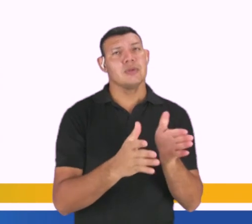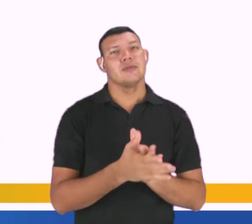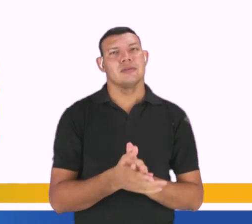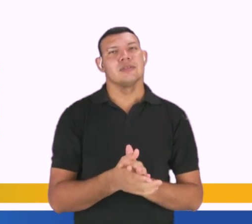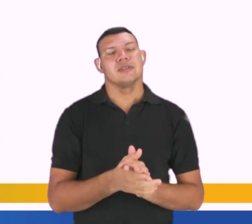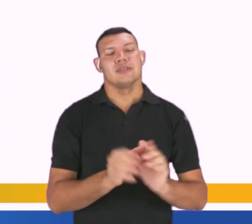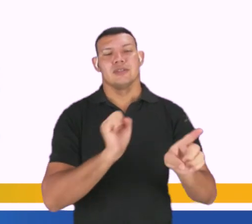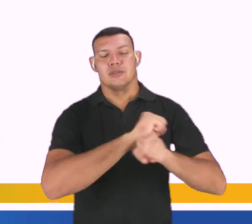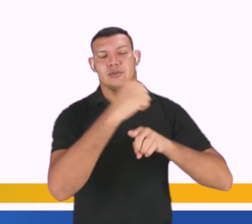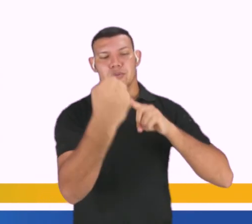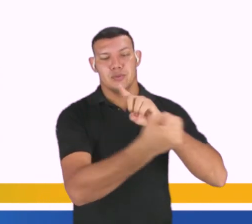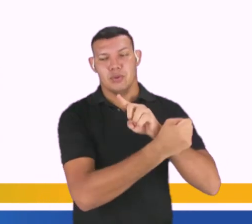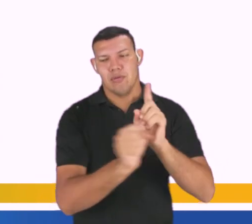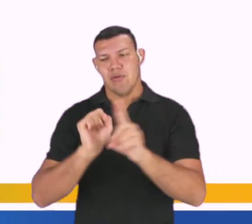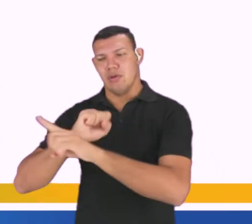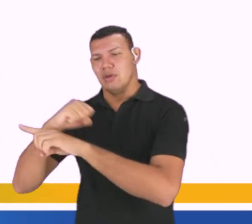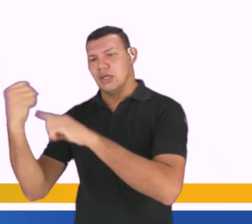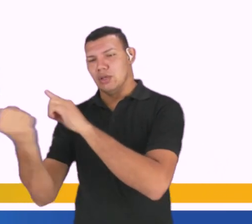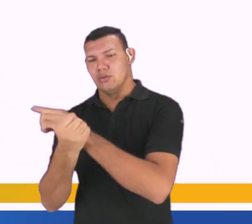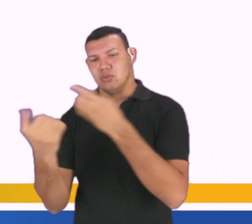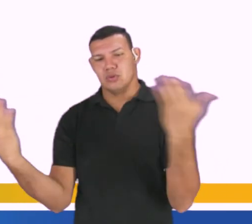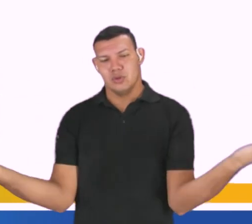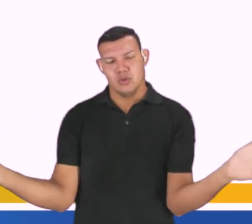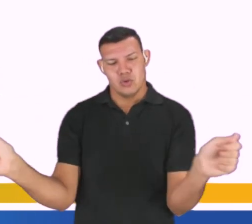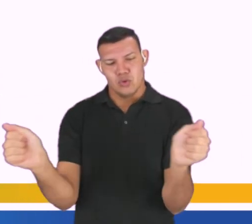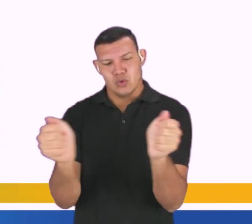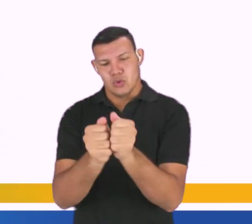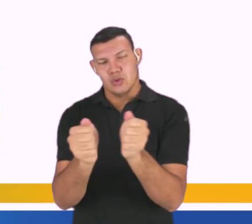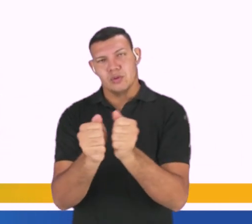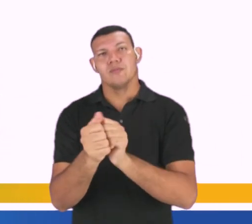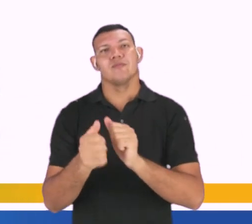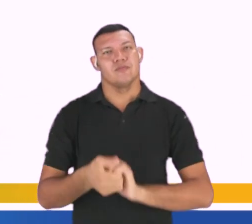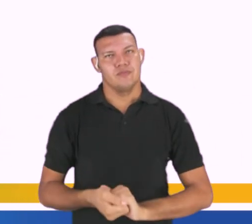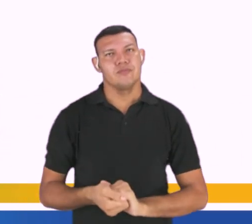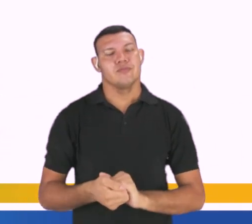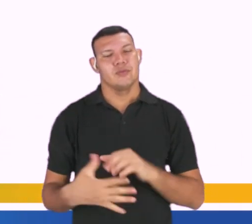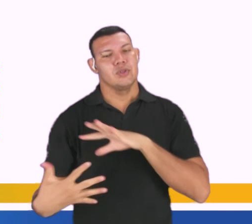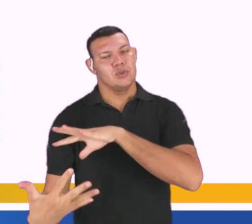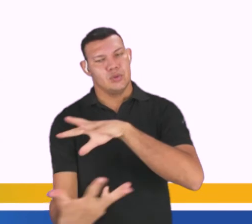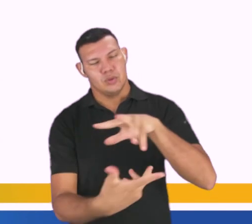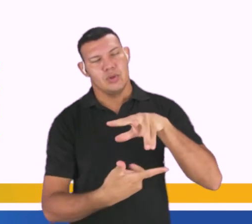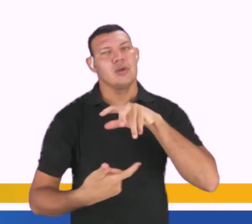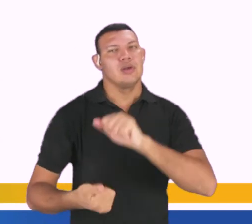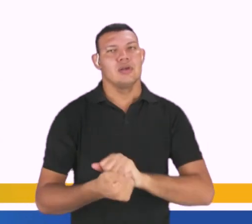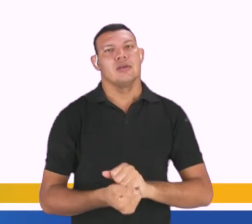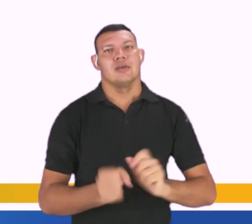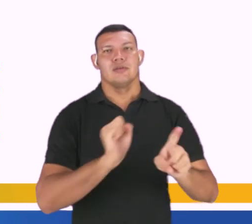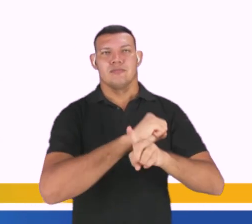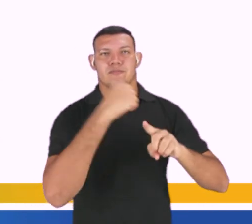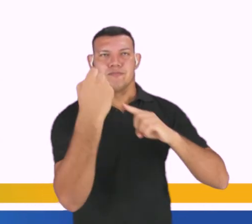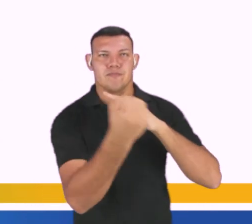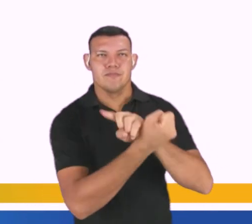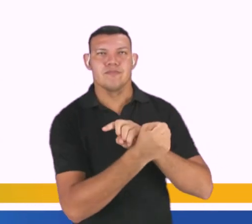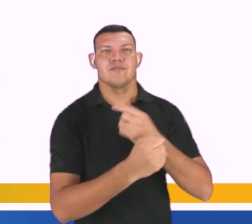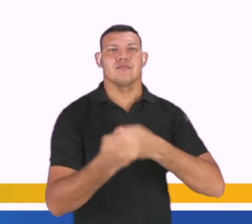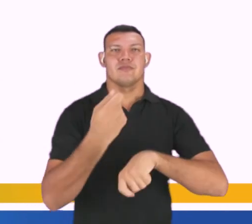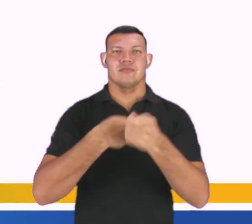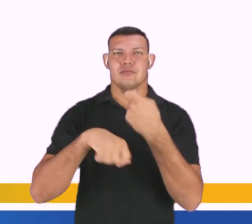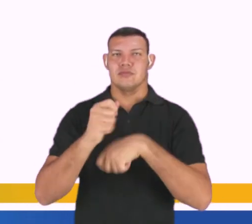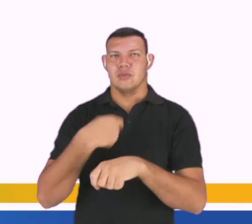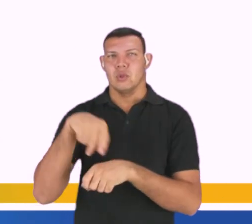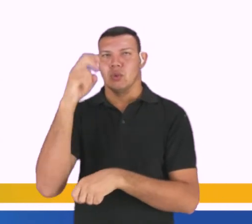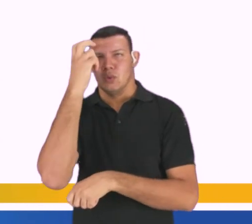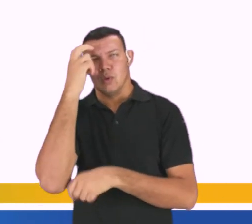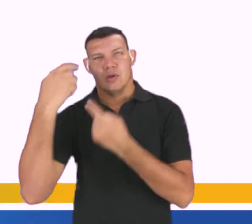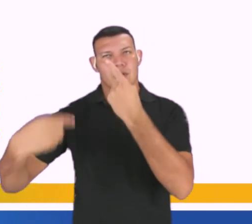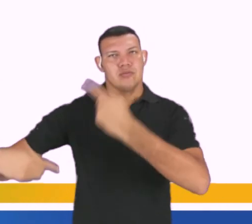diversas sociedades e nações existentes por todo o mundo, seja no âmbito econômico, social, cultural ou político,